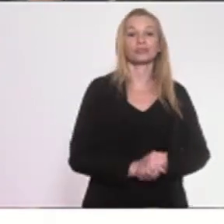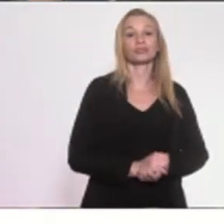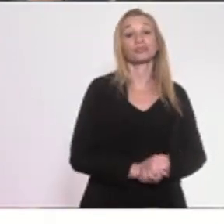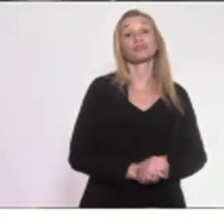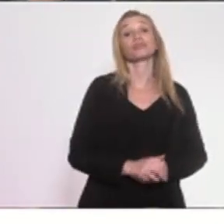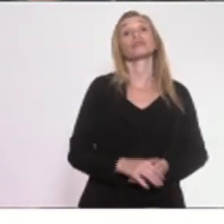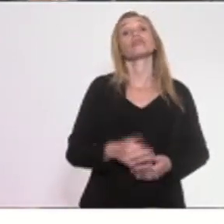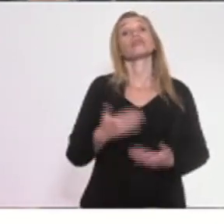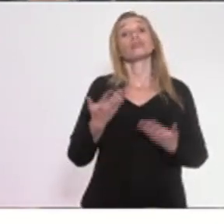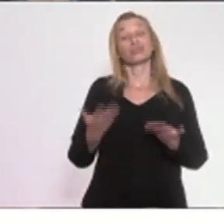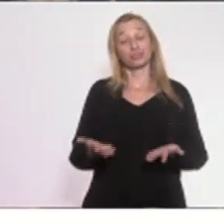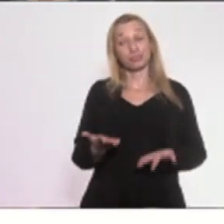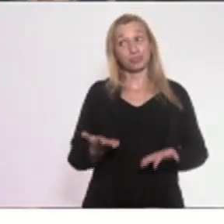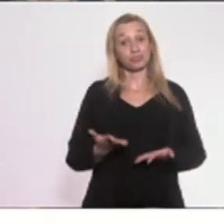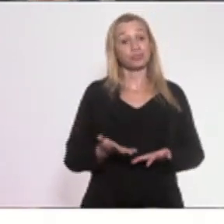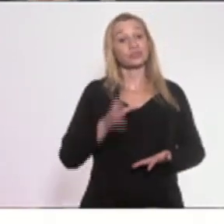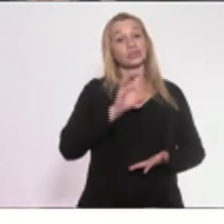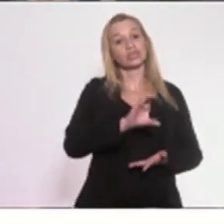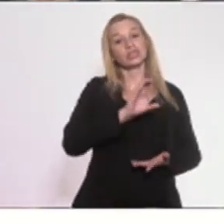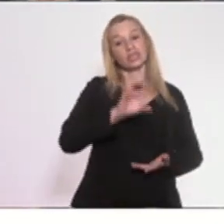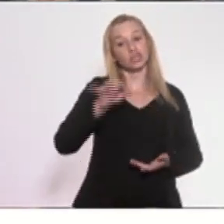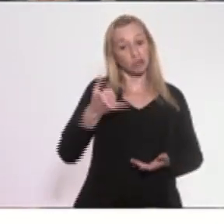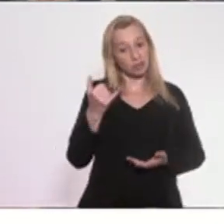senhor presidente. A CCJ